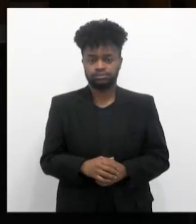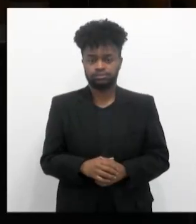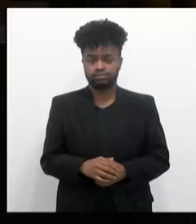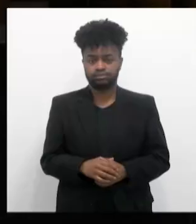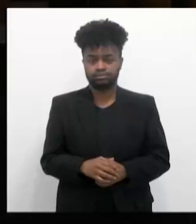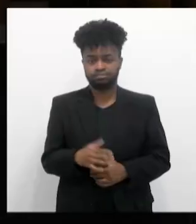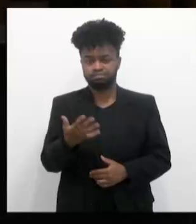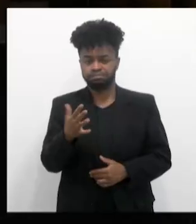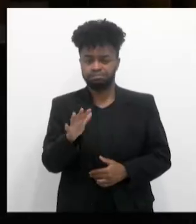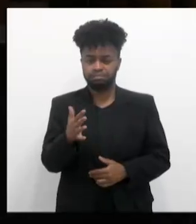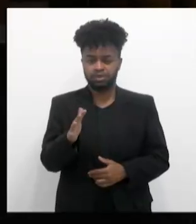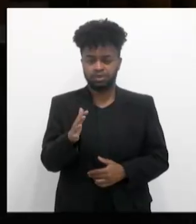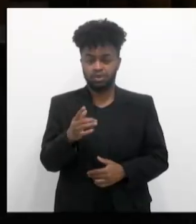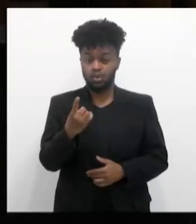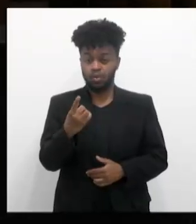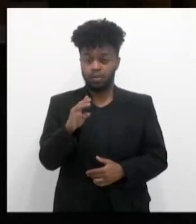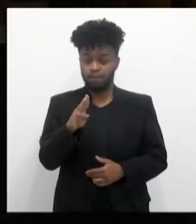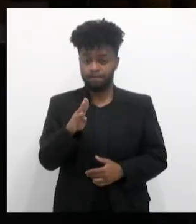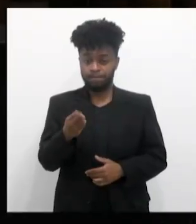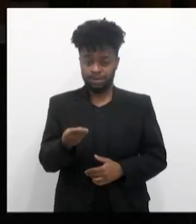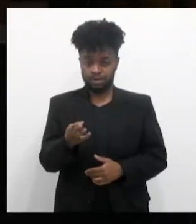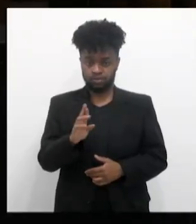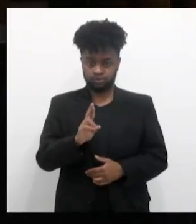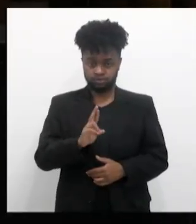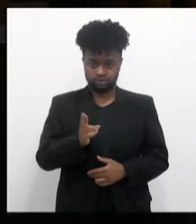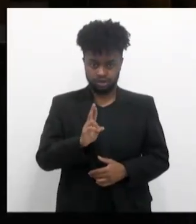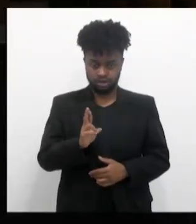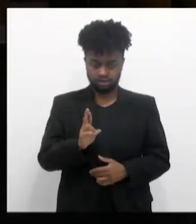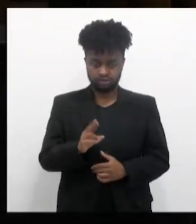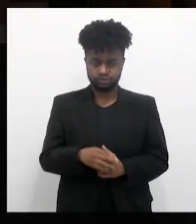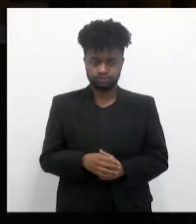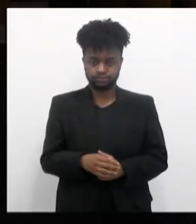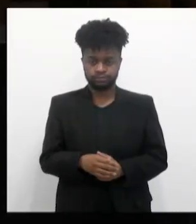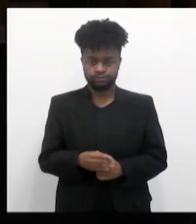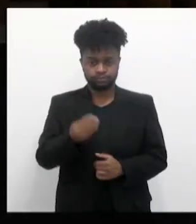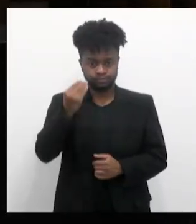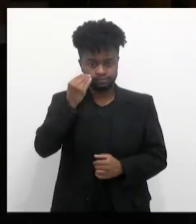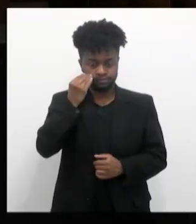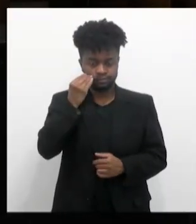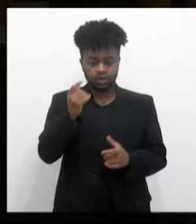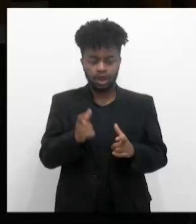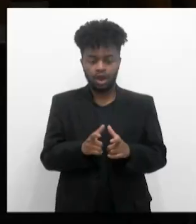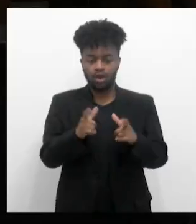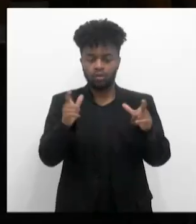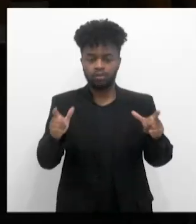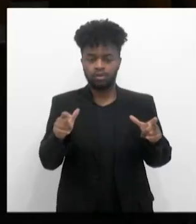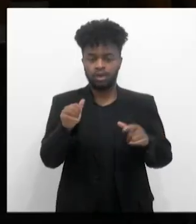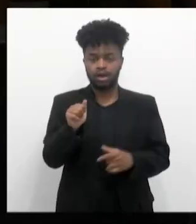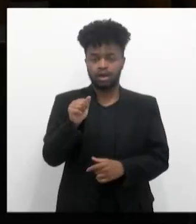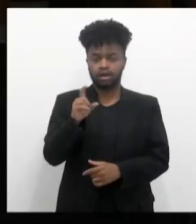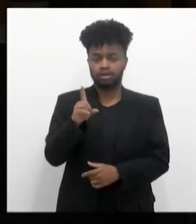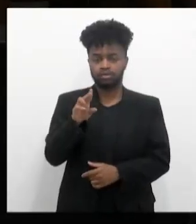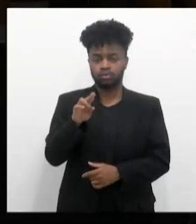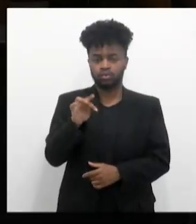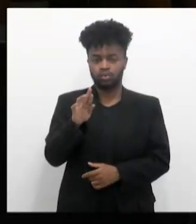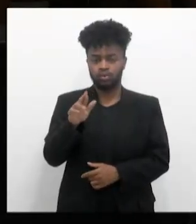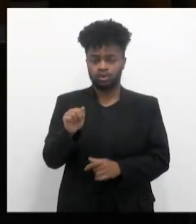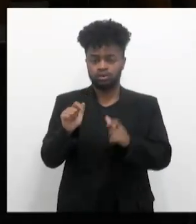de aproximadamente R$ 1 bilhão para fazer a ampliação da adutora da Baixada.